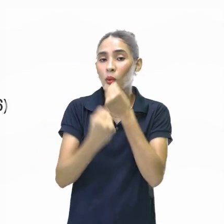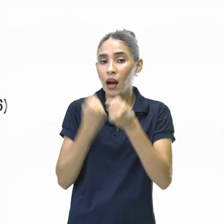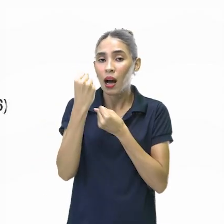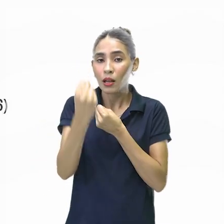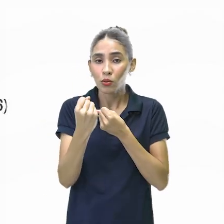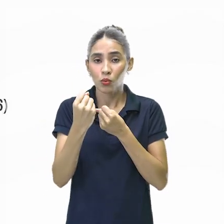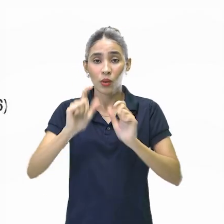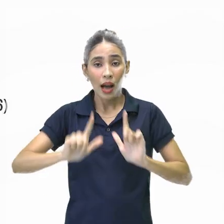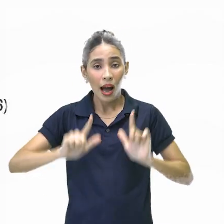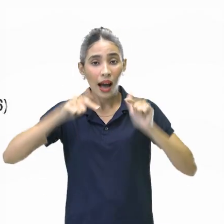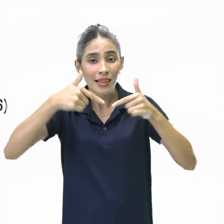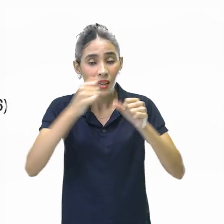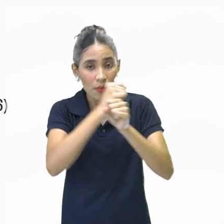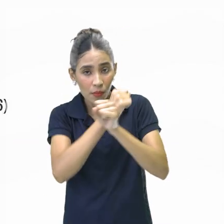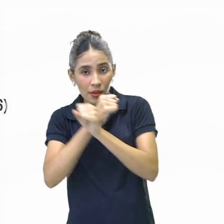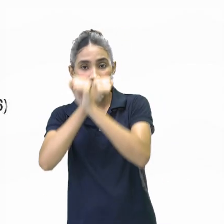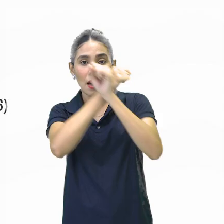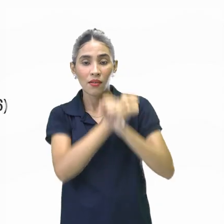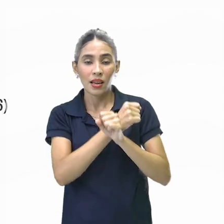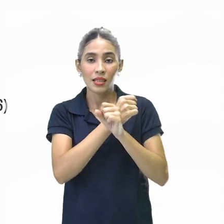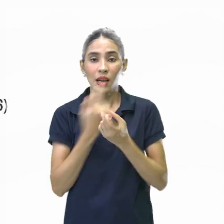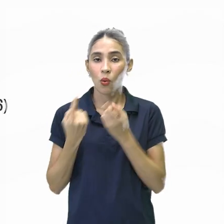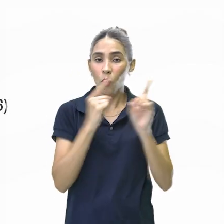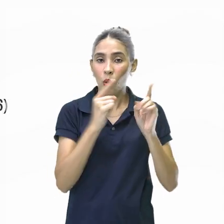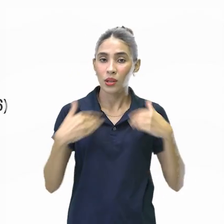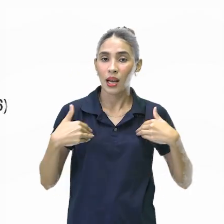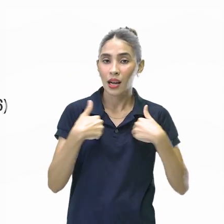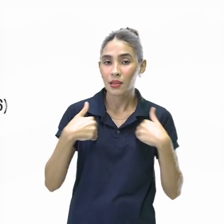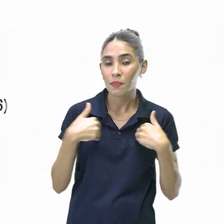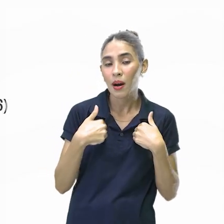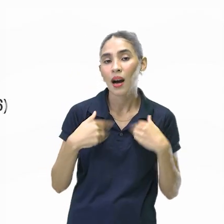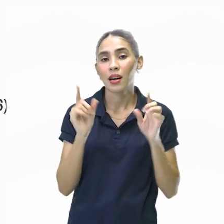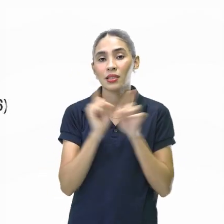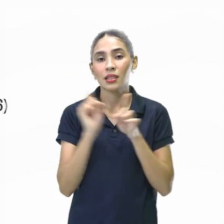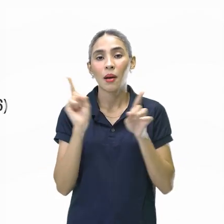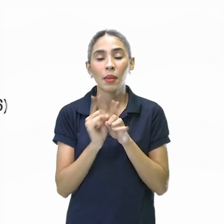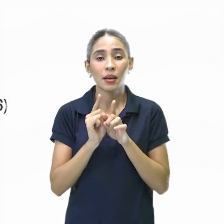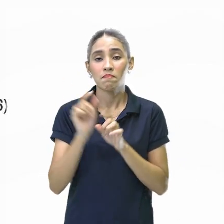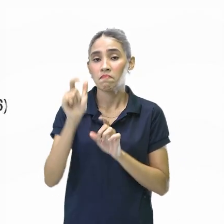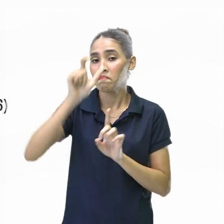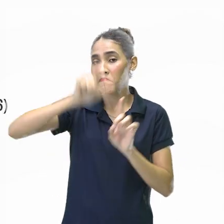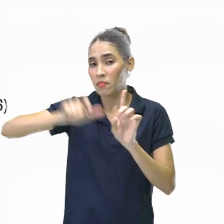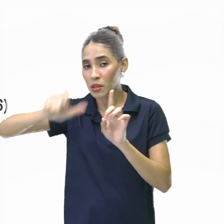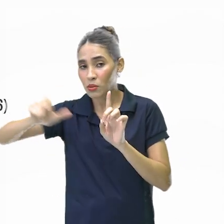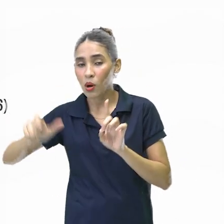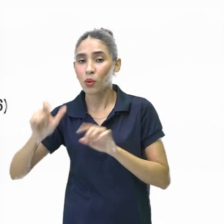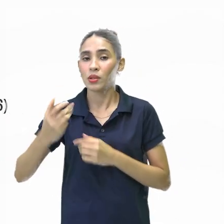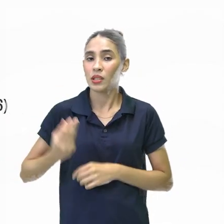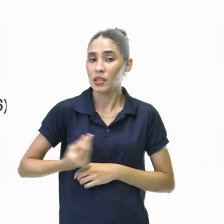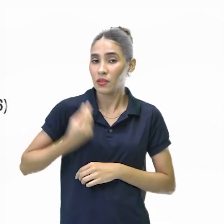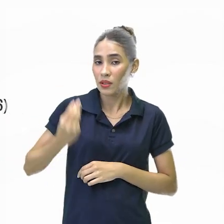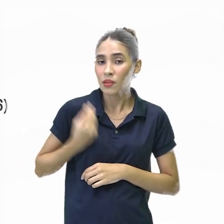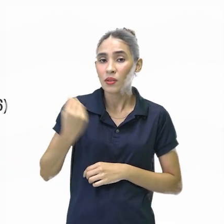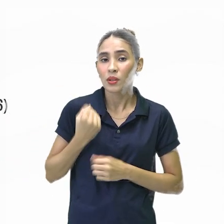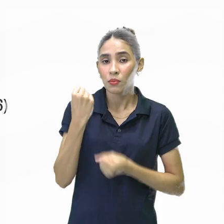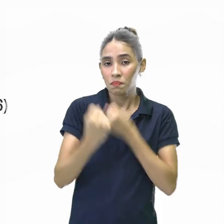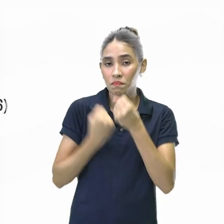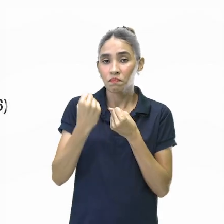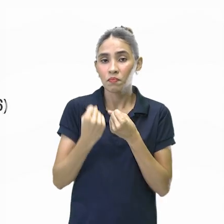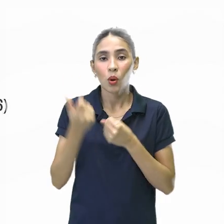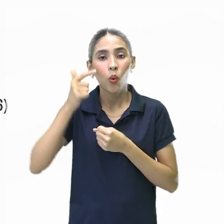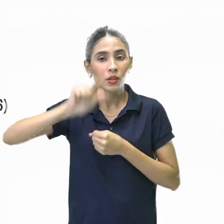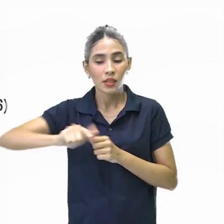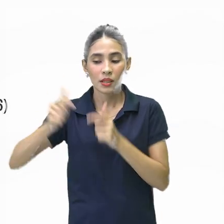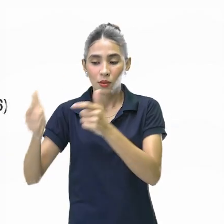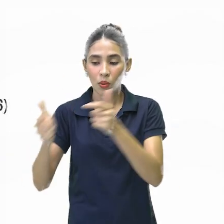ataque e defesa contra os animais ferozes, contra as próprias outras pessoas que viviam ali, para lutar pelos espaços, né,